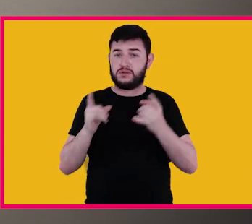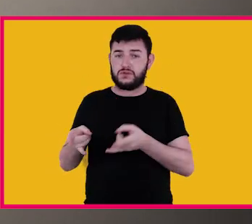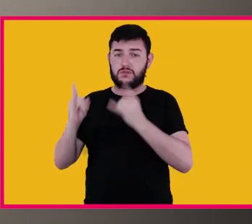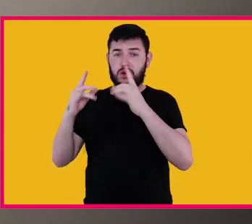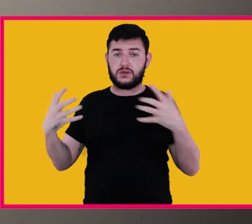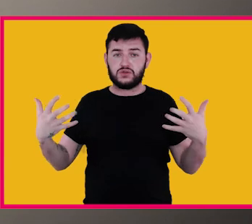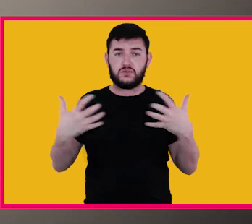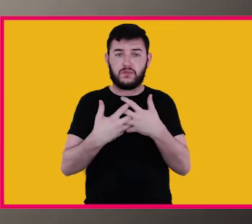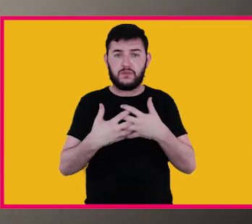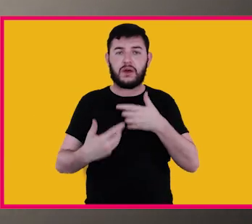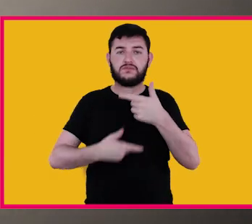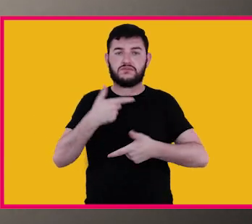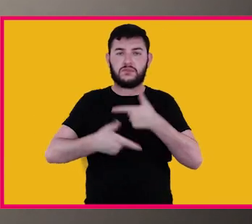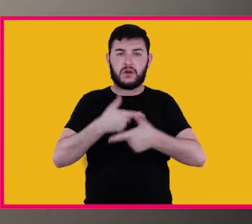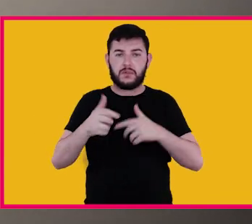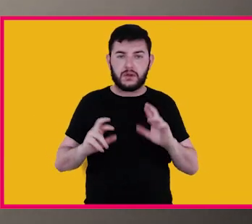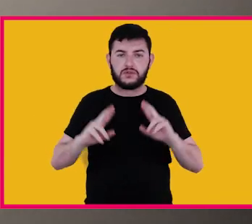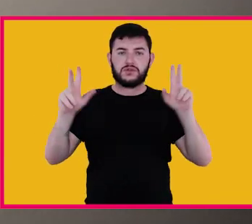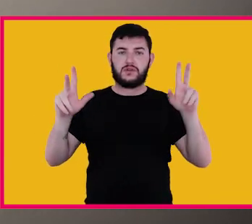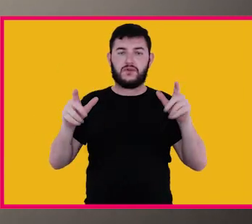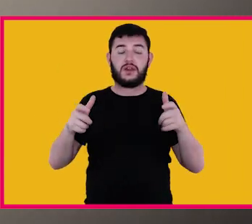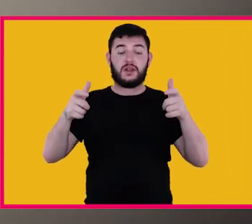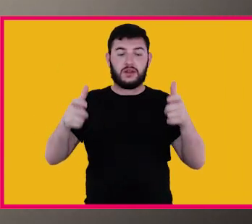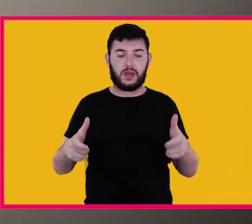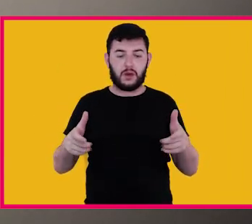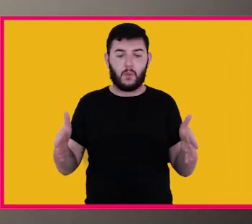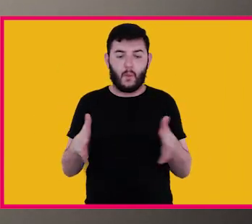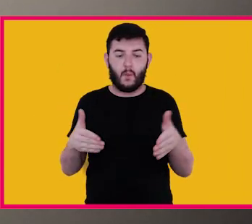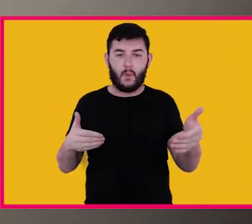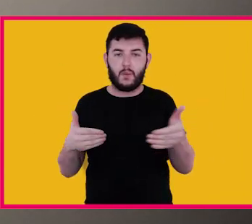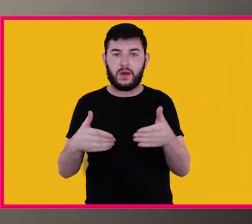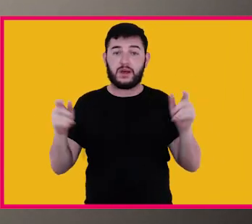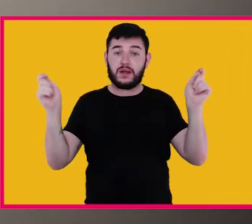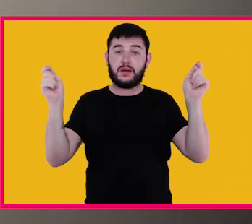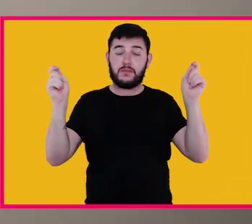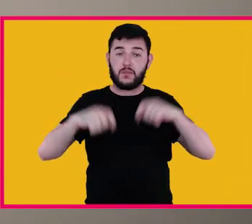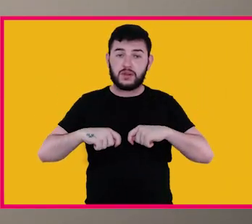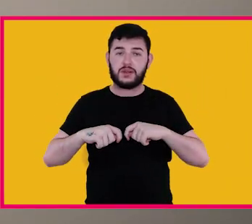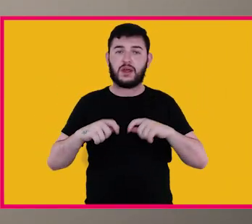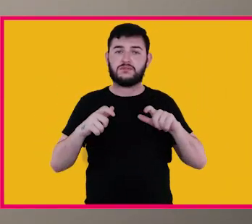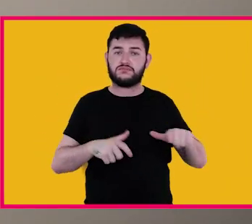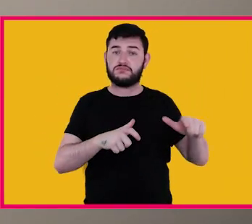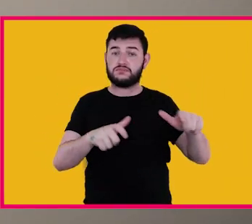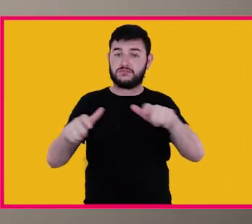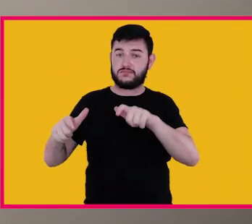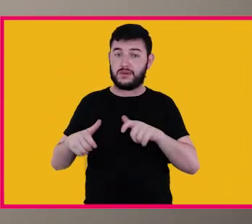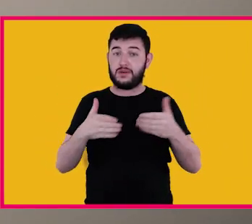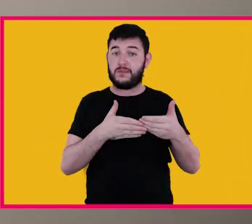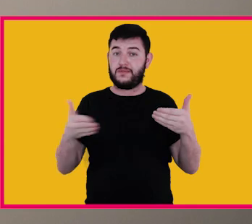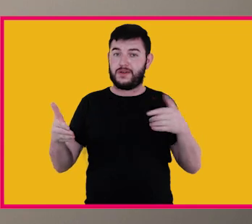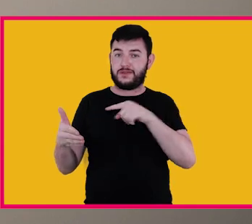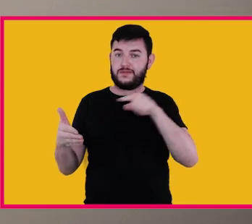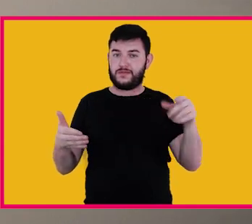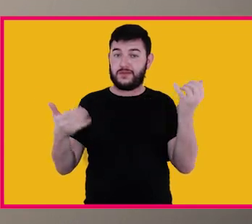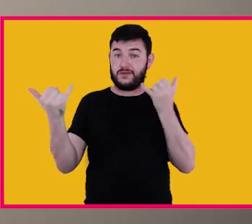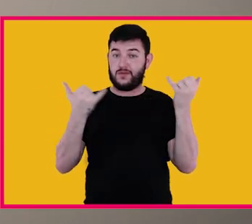às diferentes demandas, limitações de terrenos e potencialidades de cada localidade. A seguir, você vai poder conferir